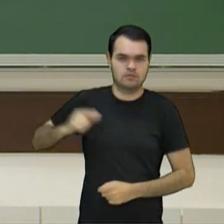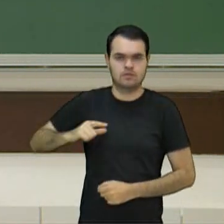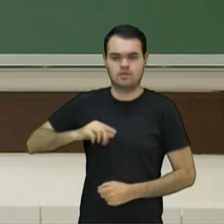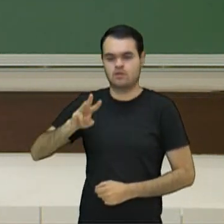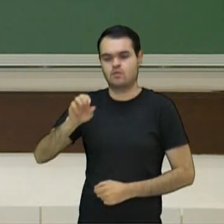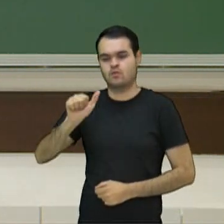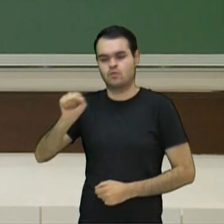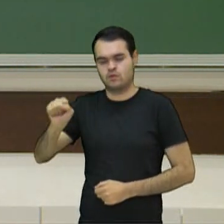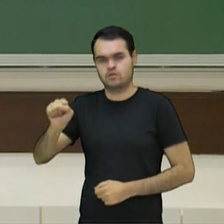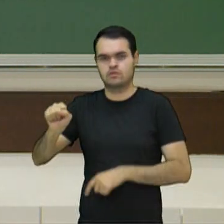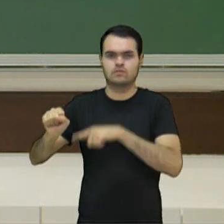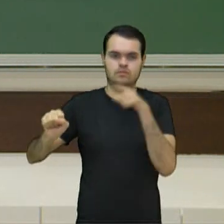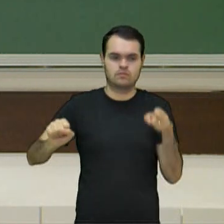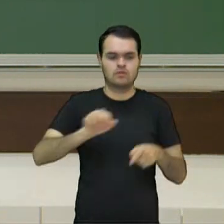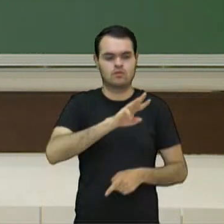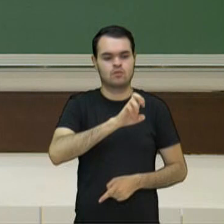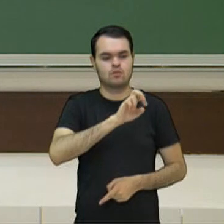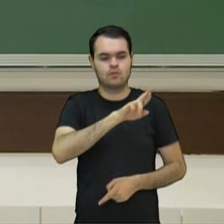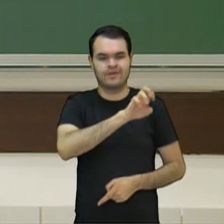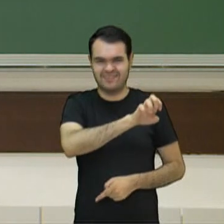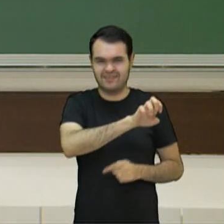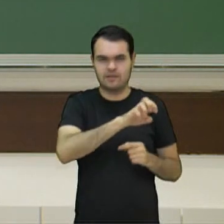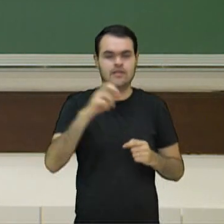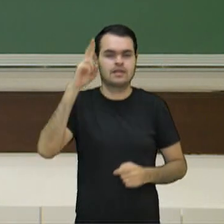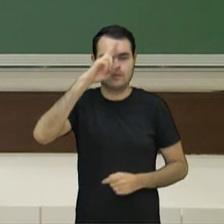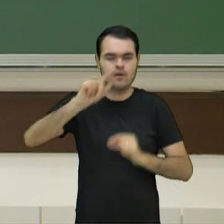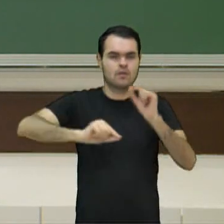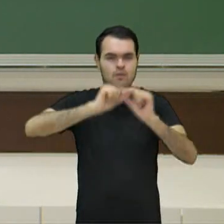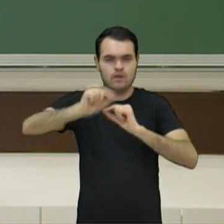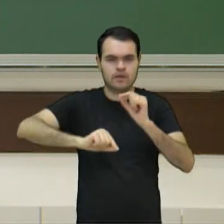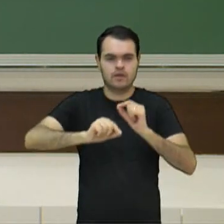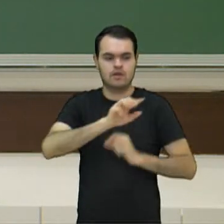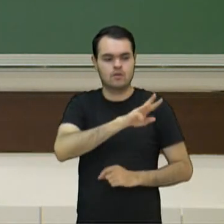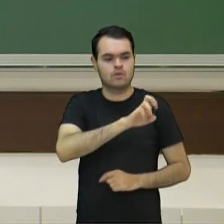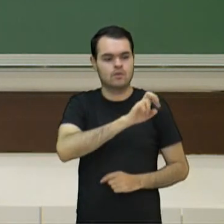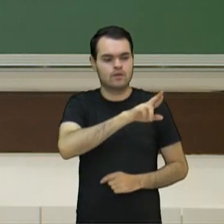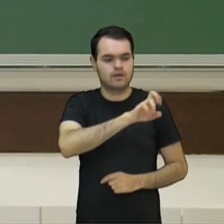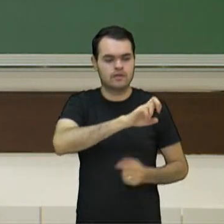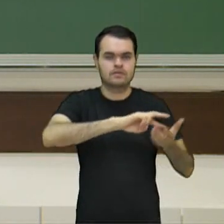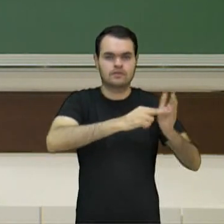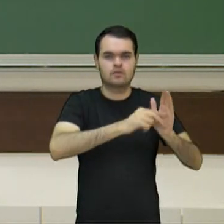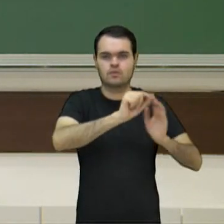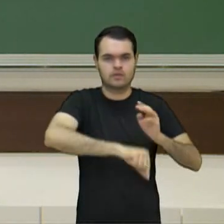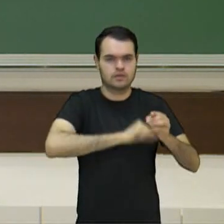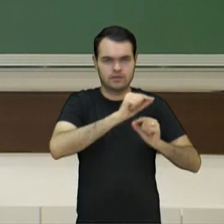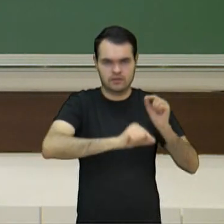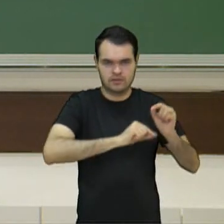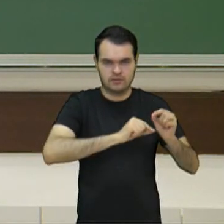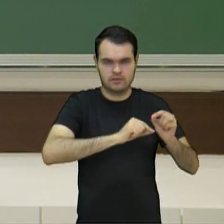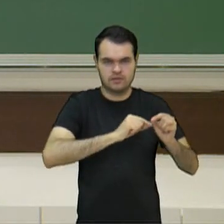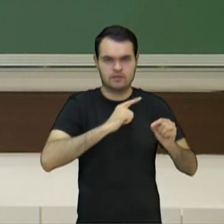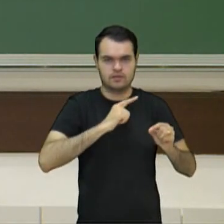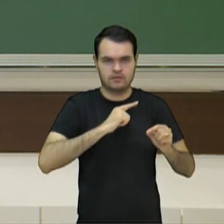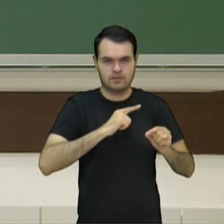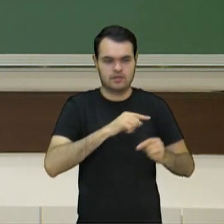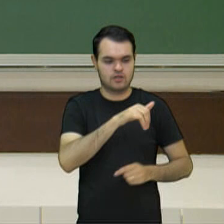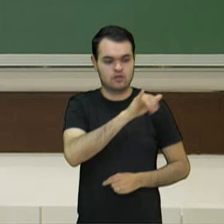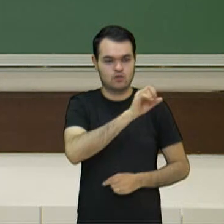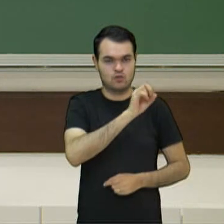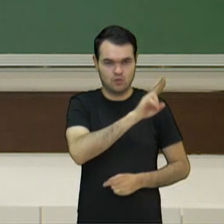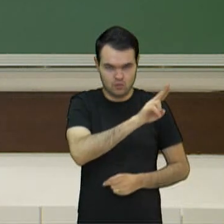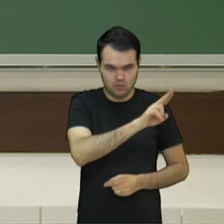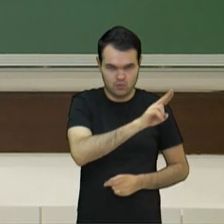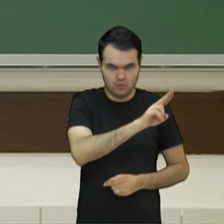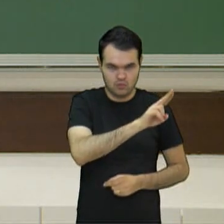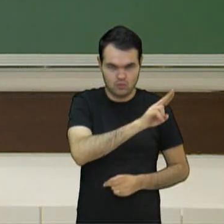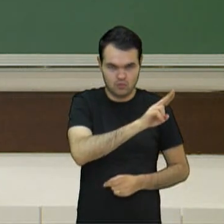was e temos were. O que nós temos que lembrar? Were sempre vai ser usado com you no singular e as